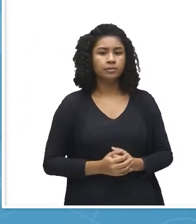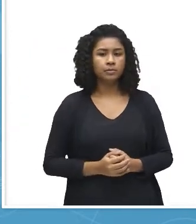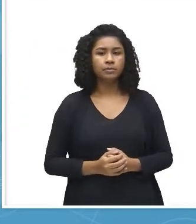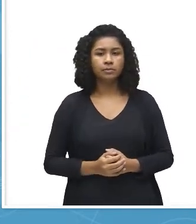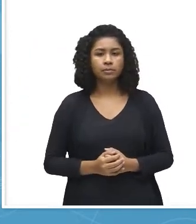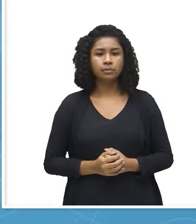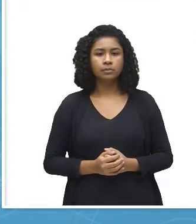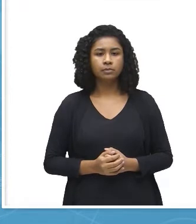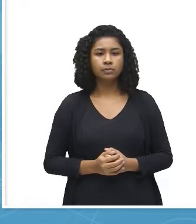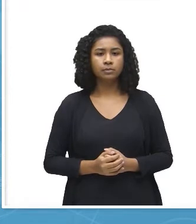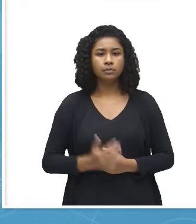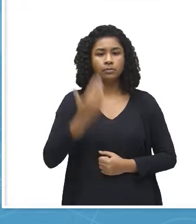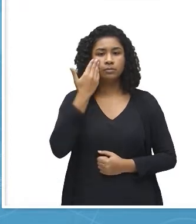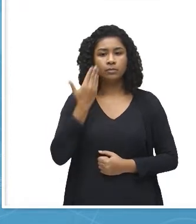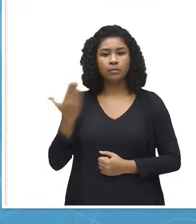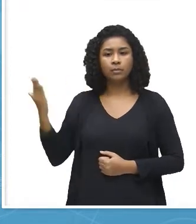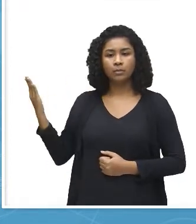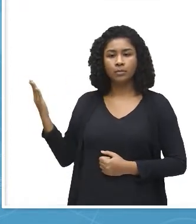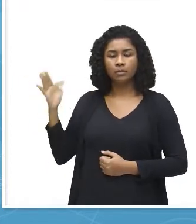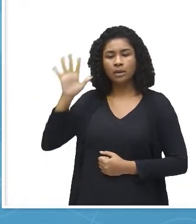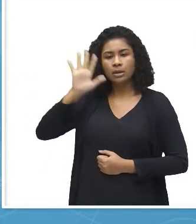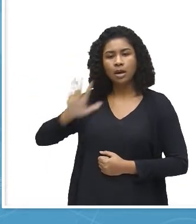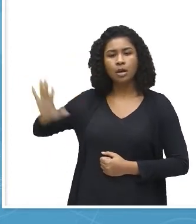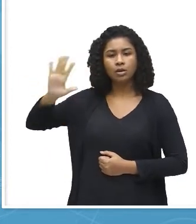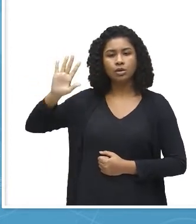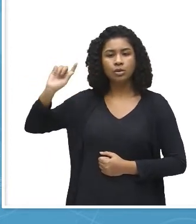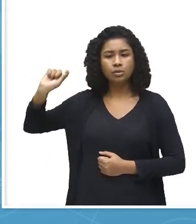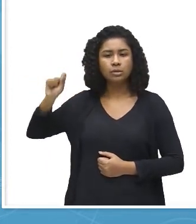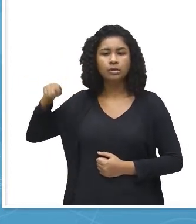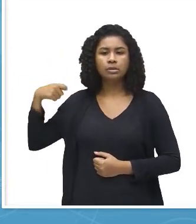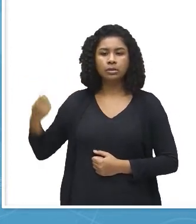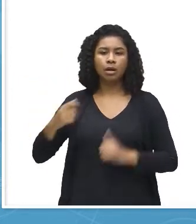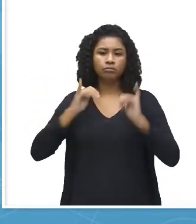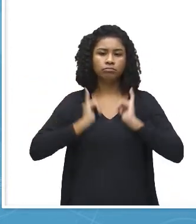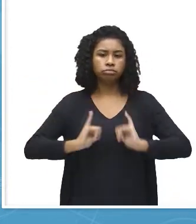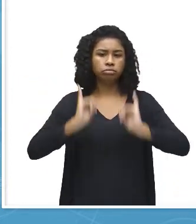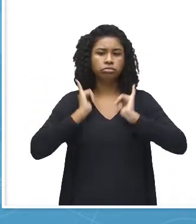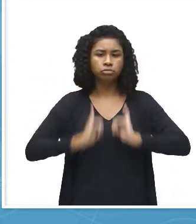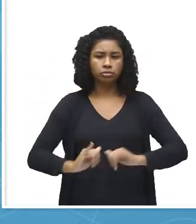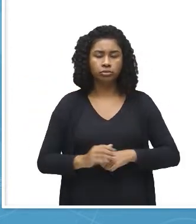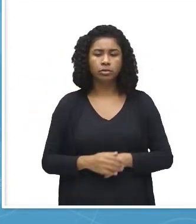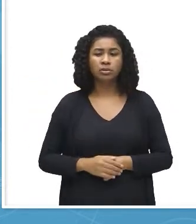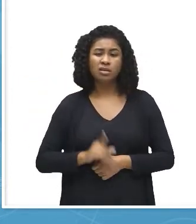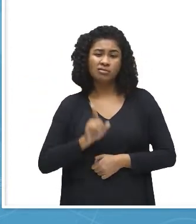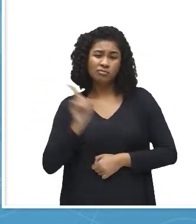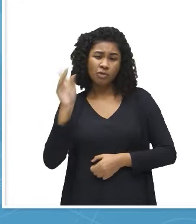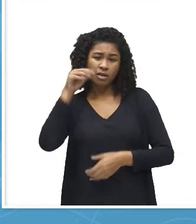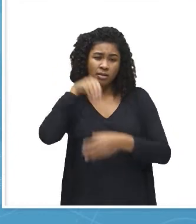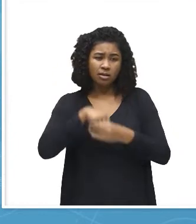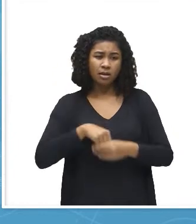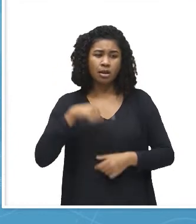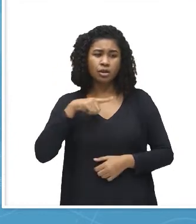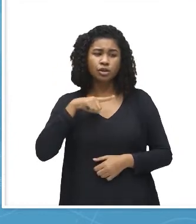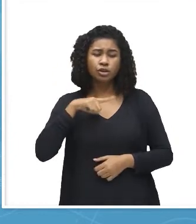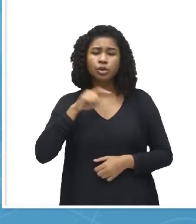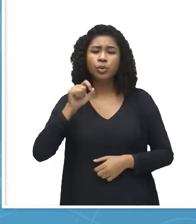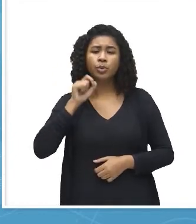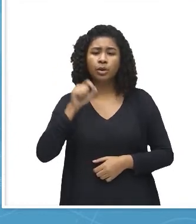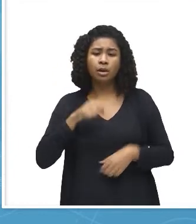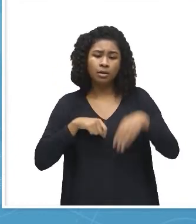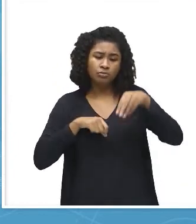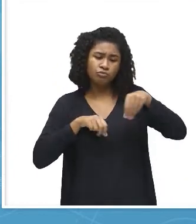cartela, essa região da Argélia era uma região muito rica em minério. A gente sabe que os